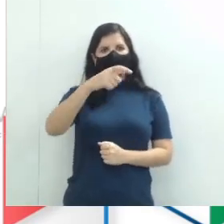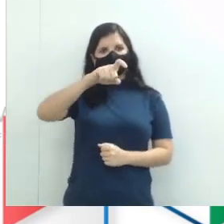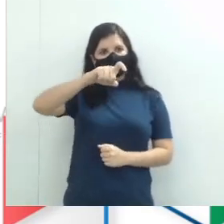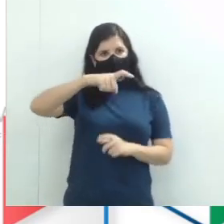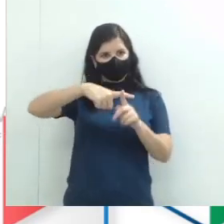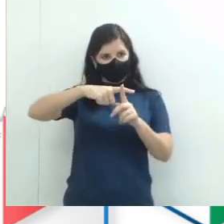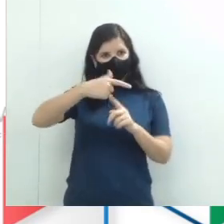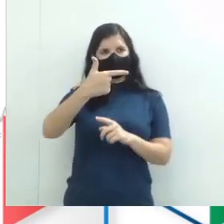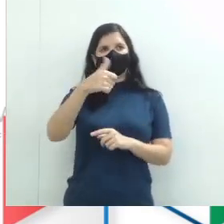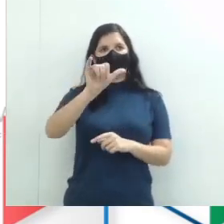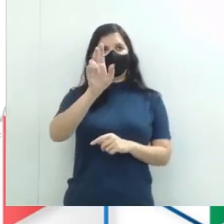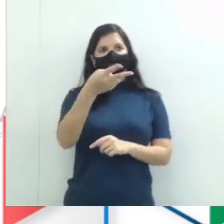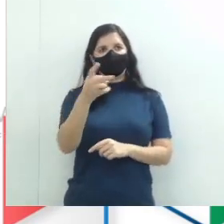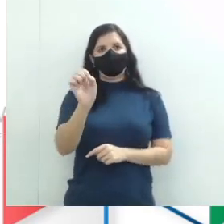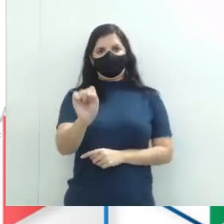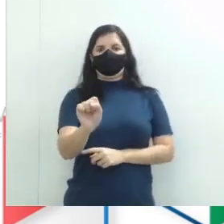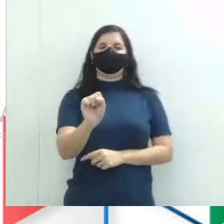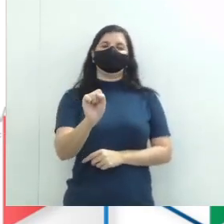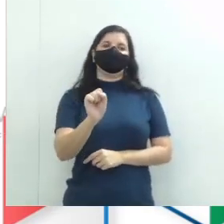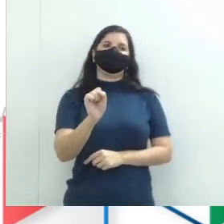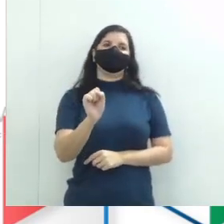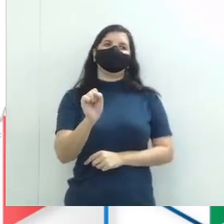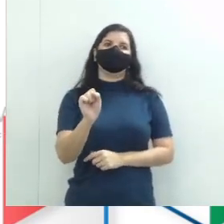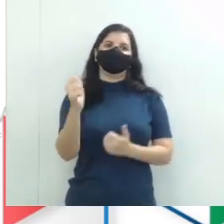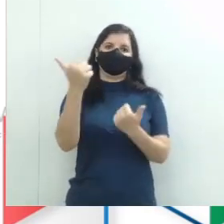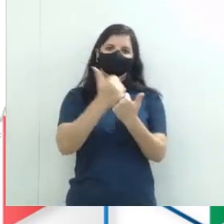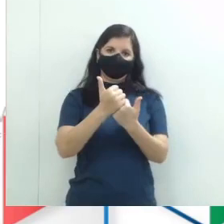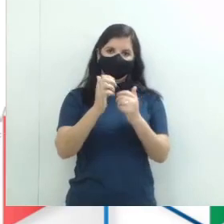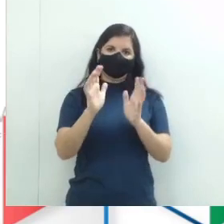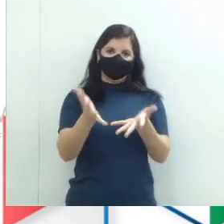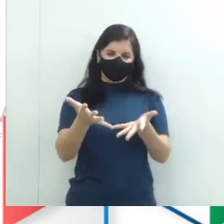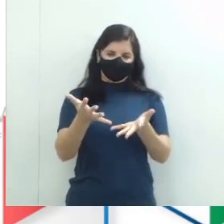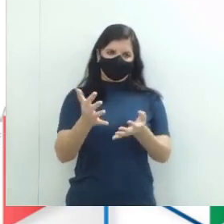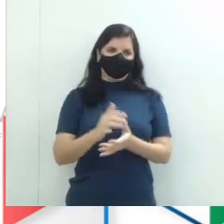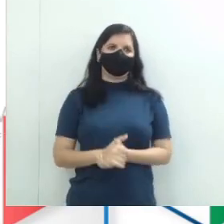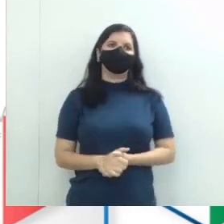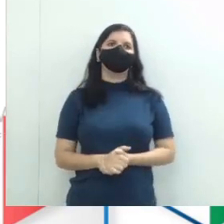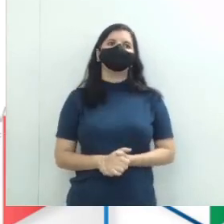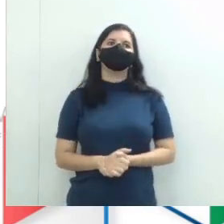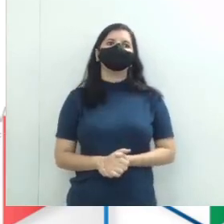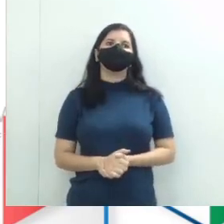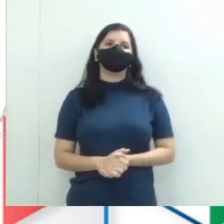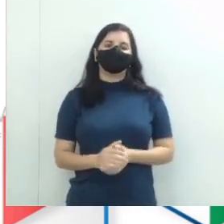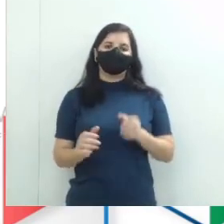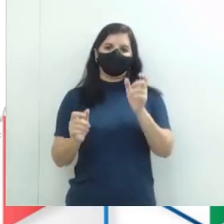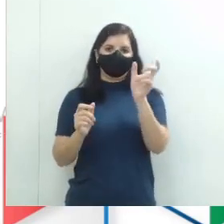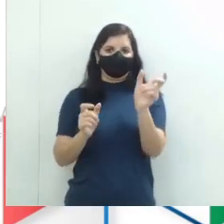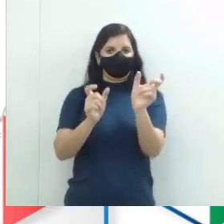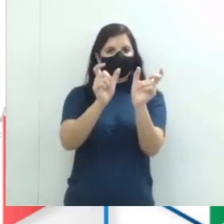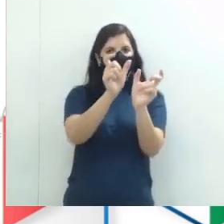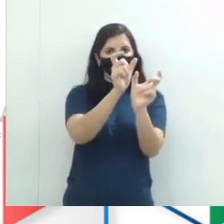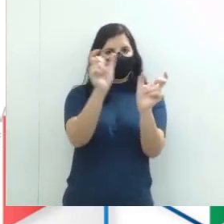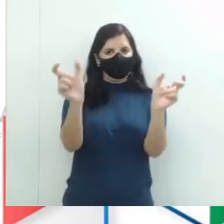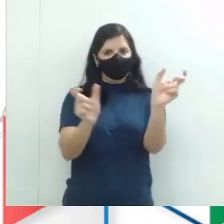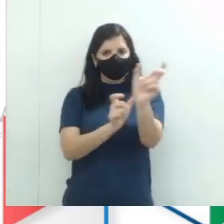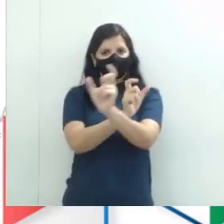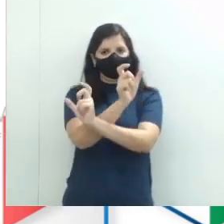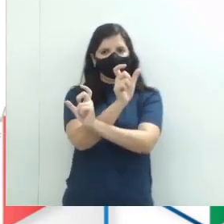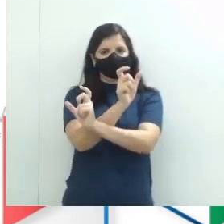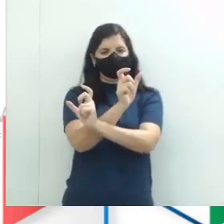2 mais 2y igual a 8. Substituindo direto, a gente já tem. O 2 está no segundo, no primeiro membro,